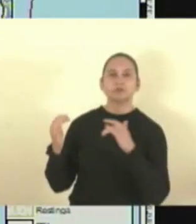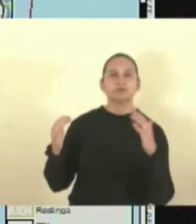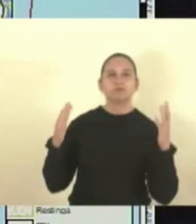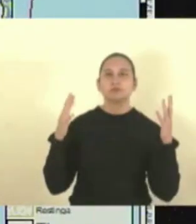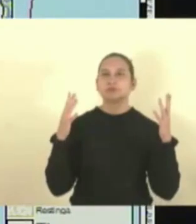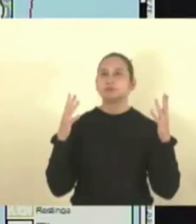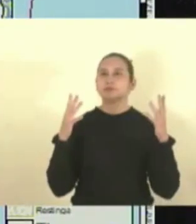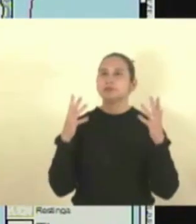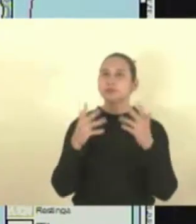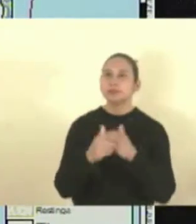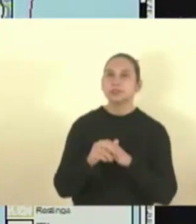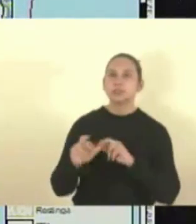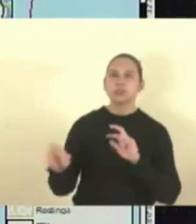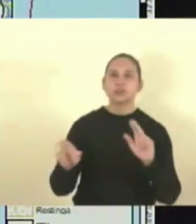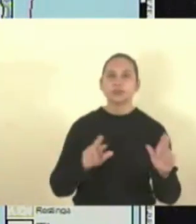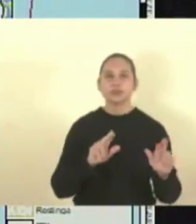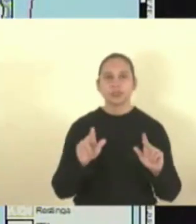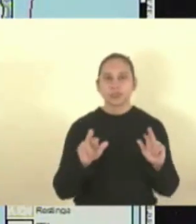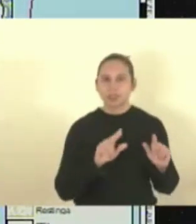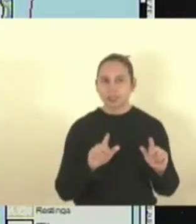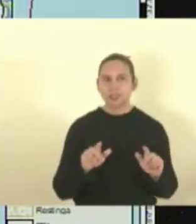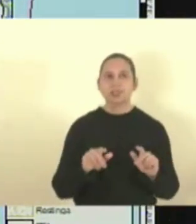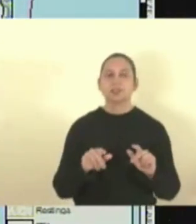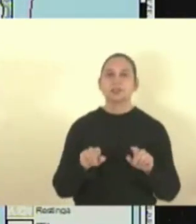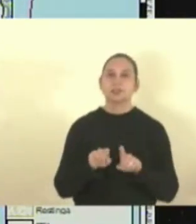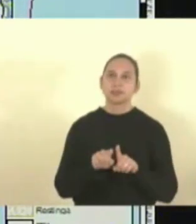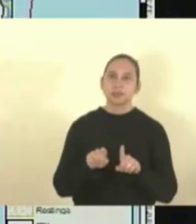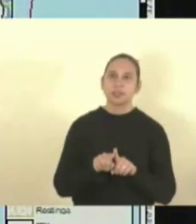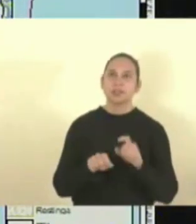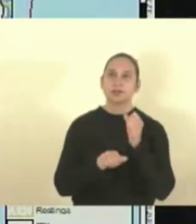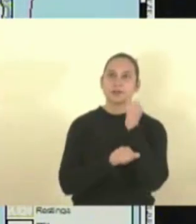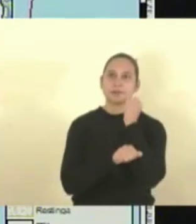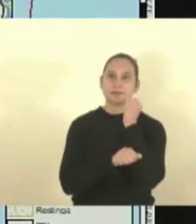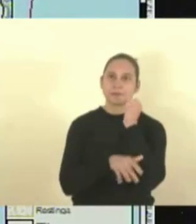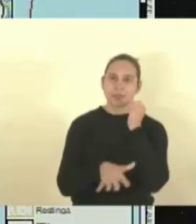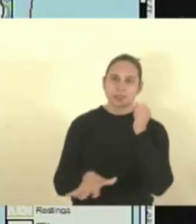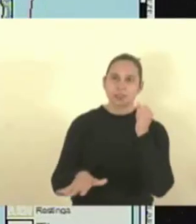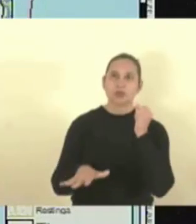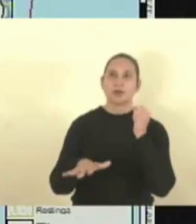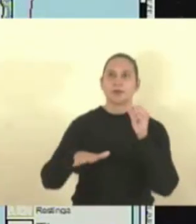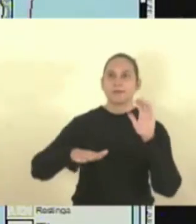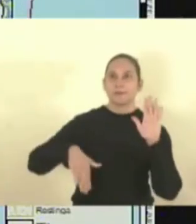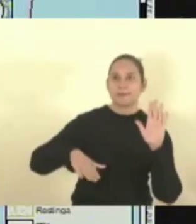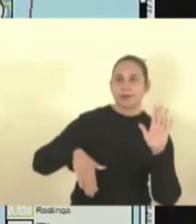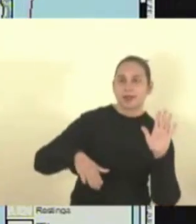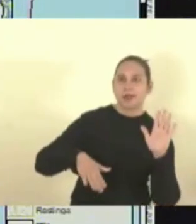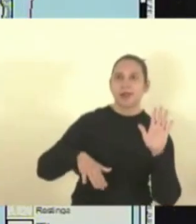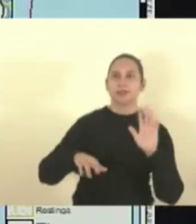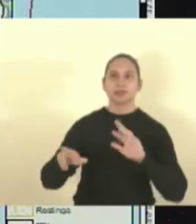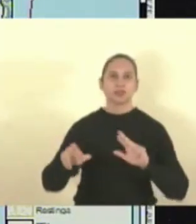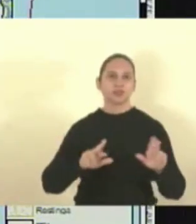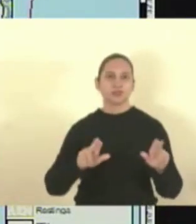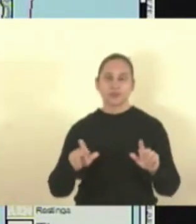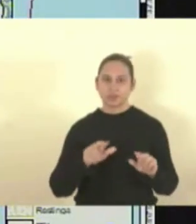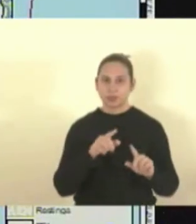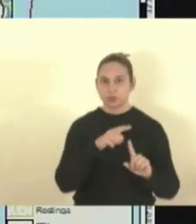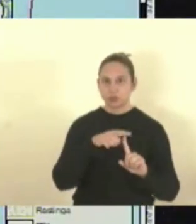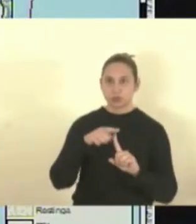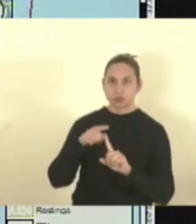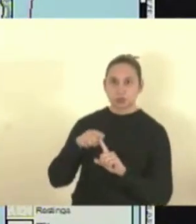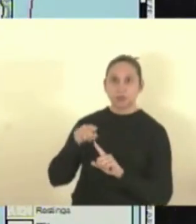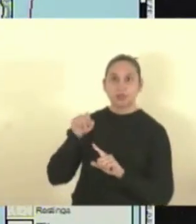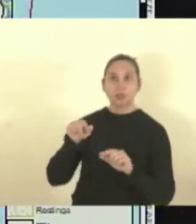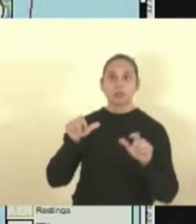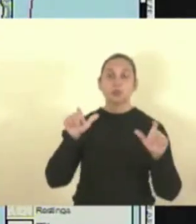costeira que envolve diferentes ecossistemas, estuário, manguezal, dunas arenosas, praias arenosas, restingas, banhados, etc. e tal. E é uma